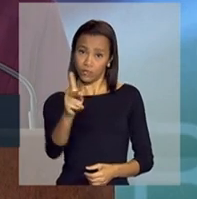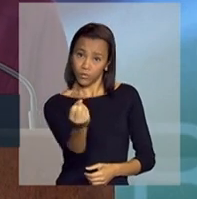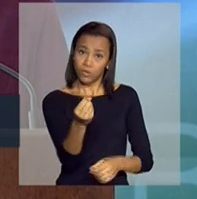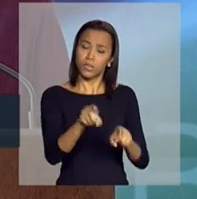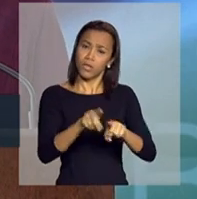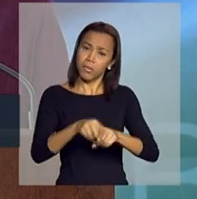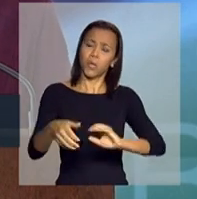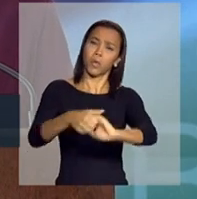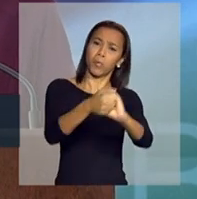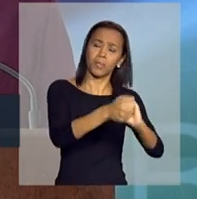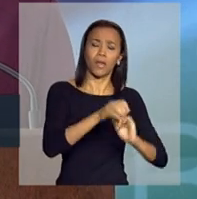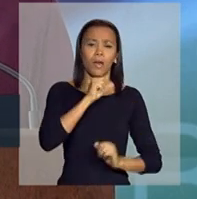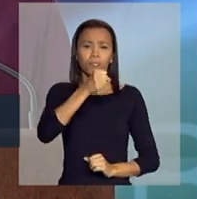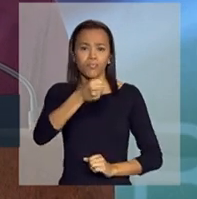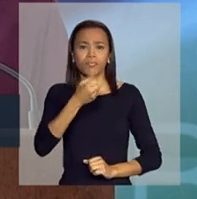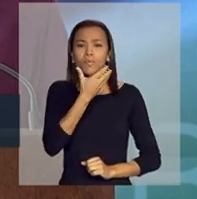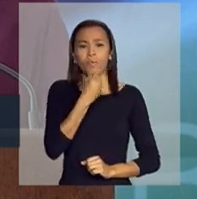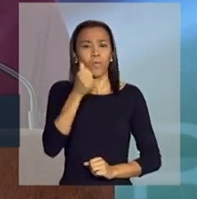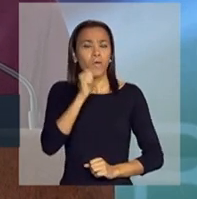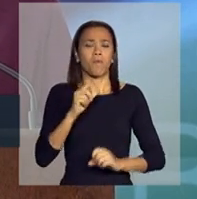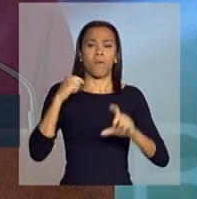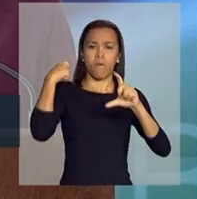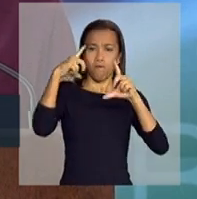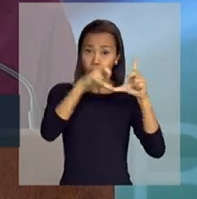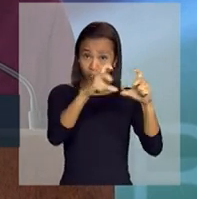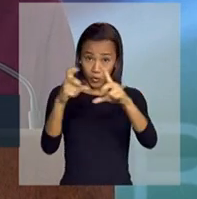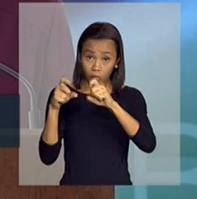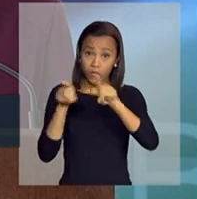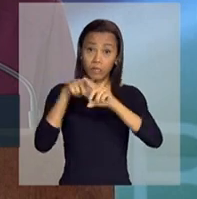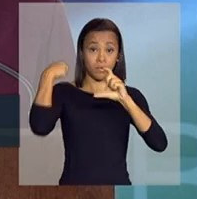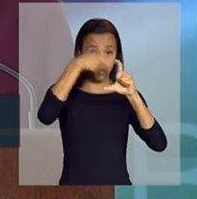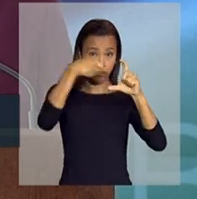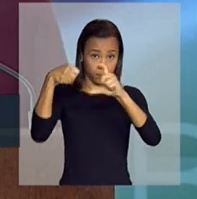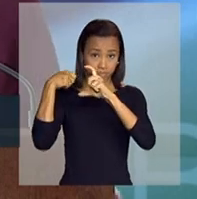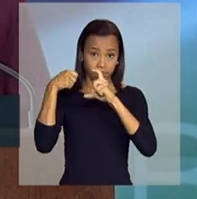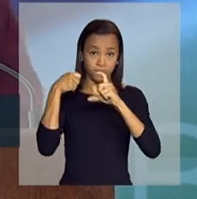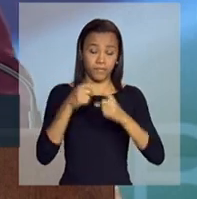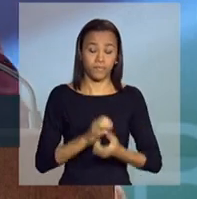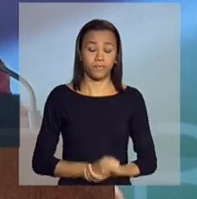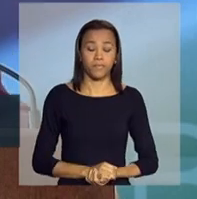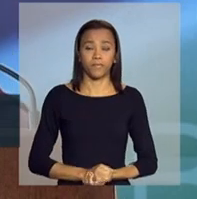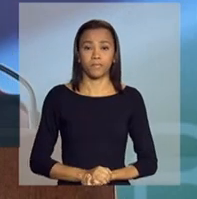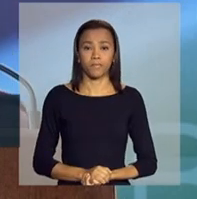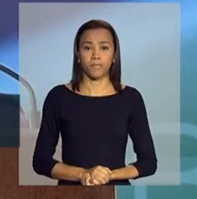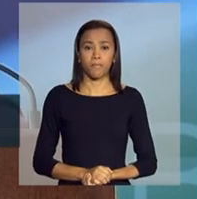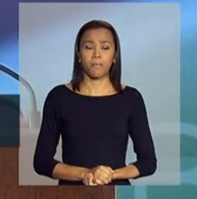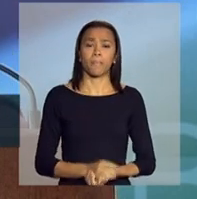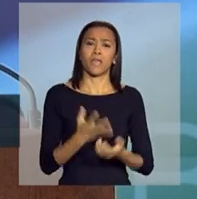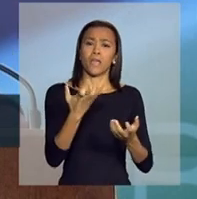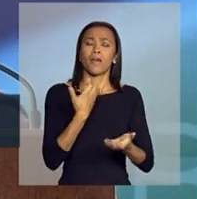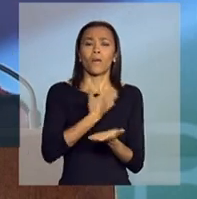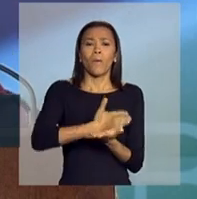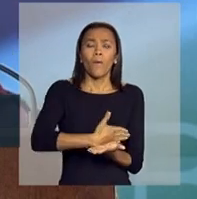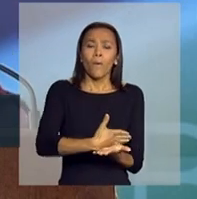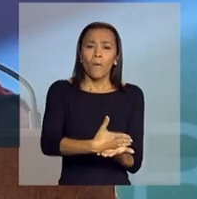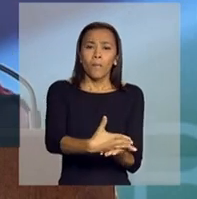senhores jornalistas, fotógrafos e cinegrafistas. Quero